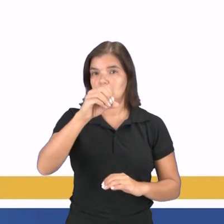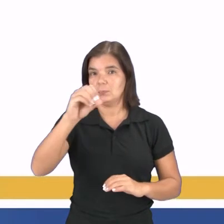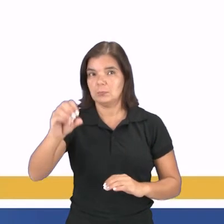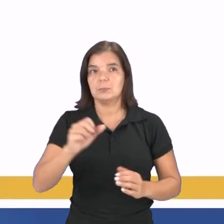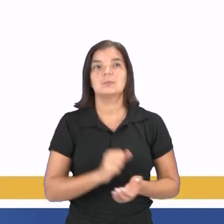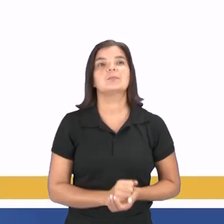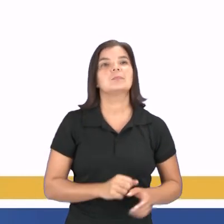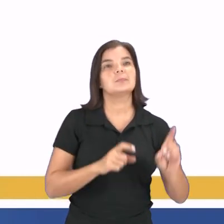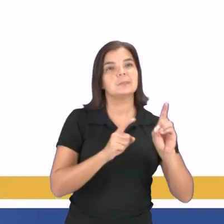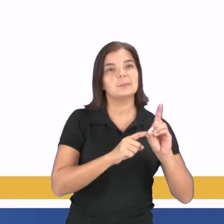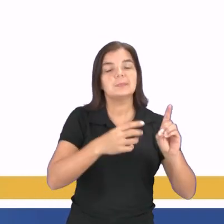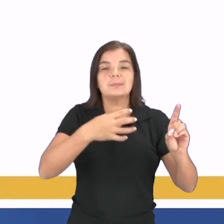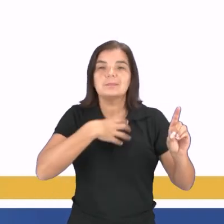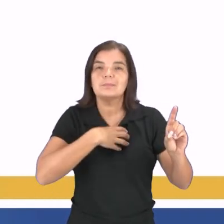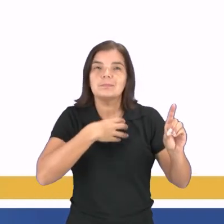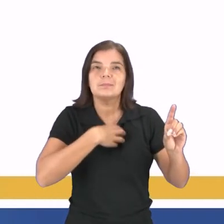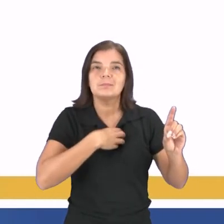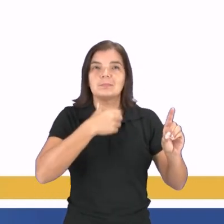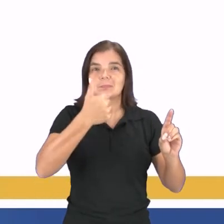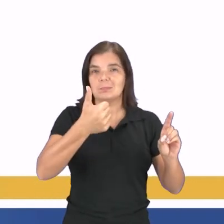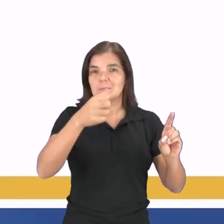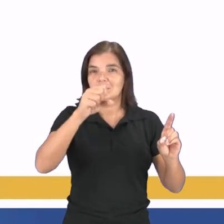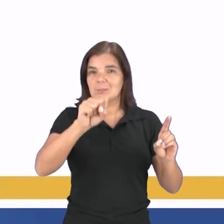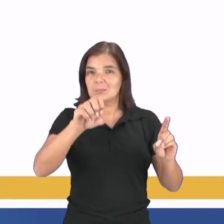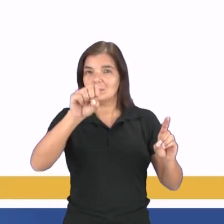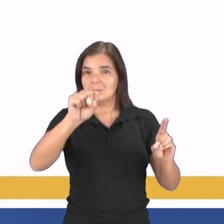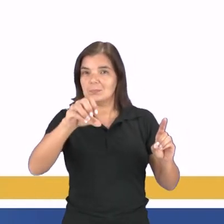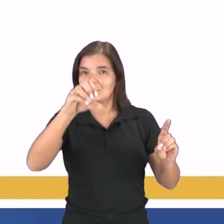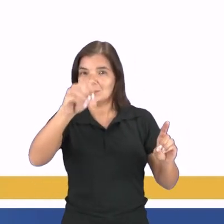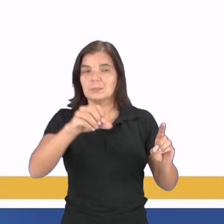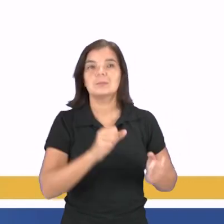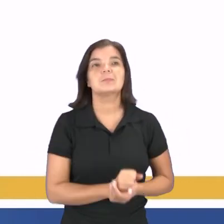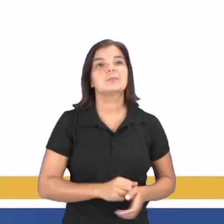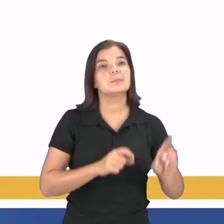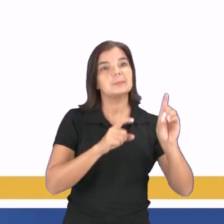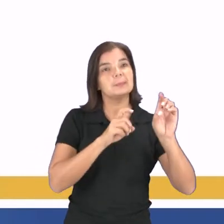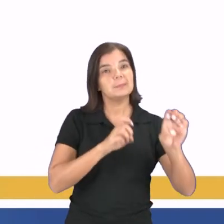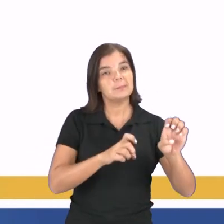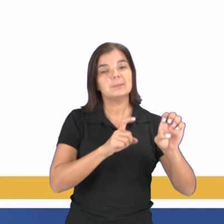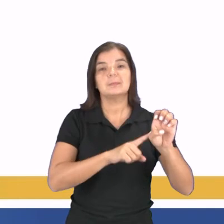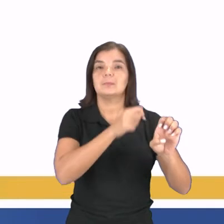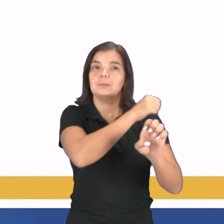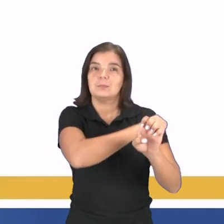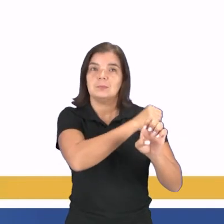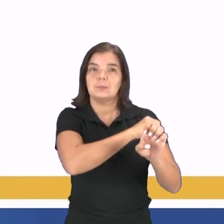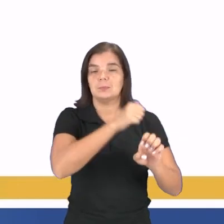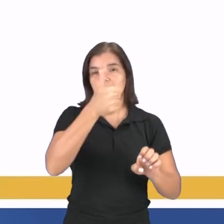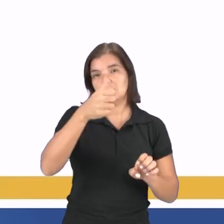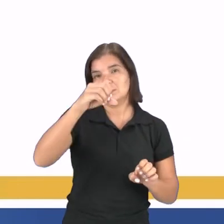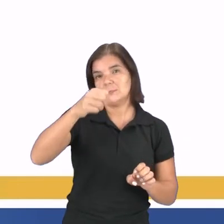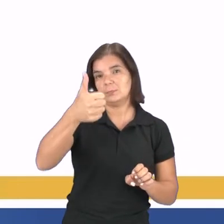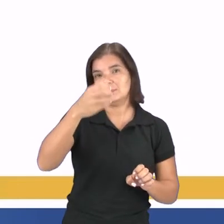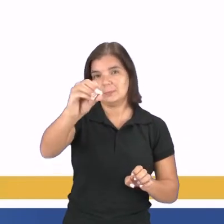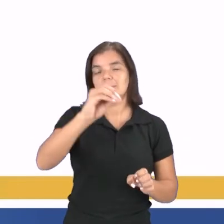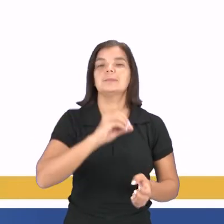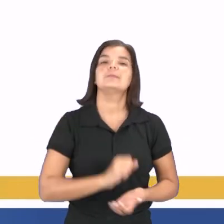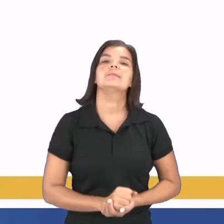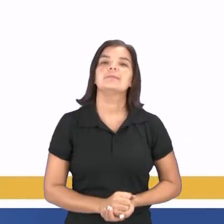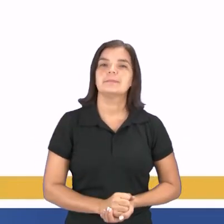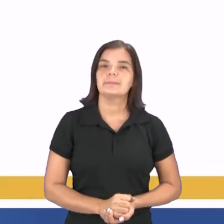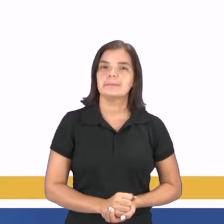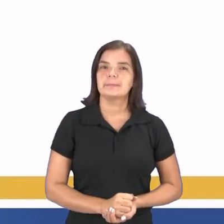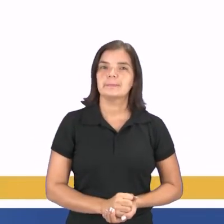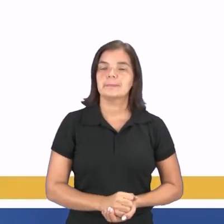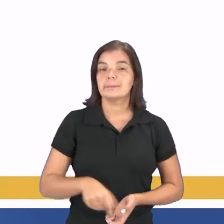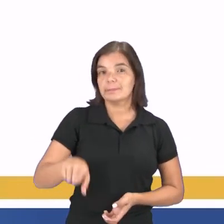em 1900. D. Na Bahia em 1889. Ou E. Rio de Janeiro em